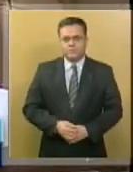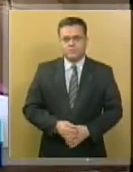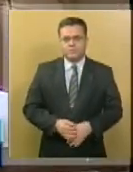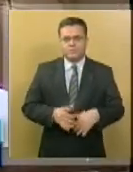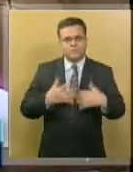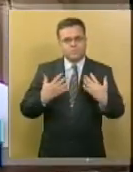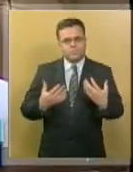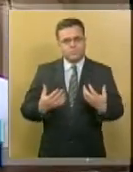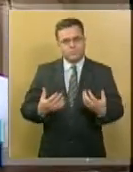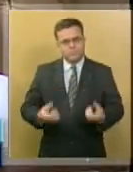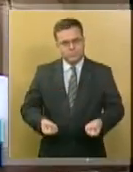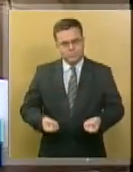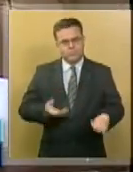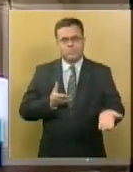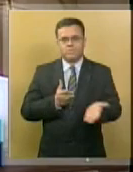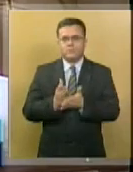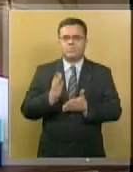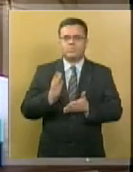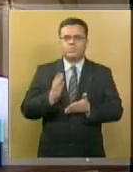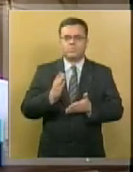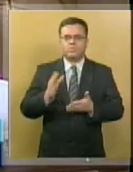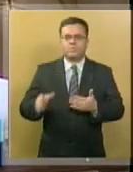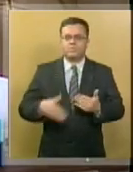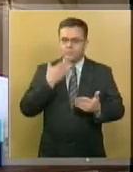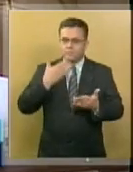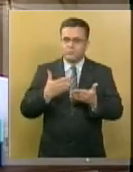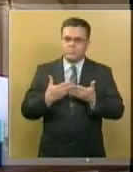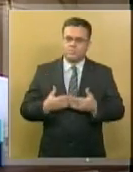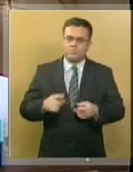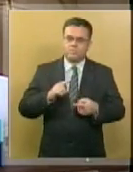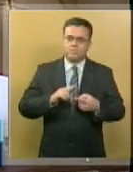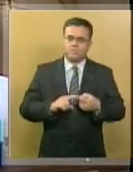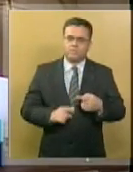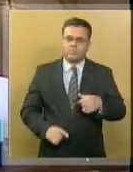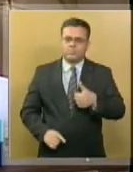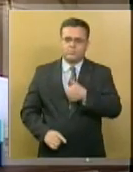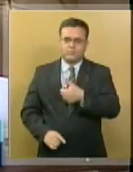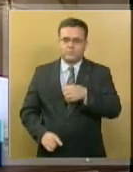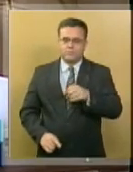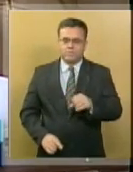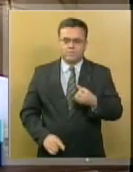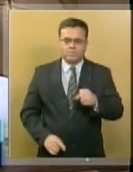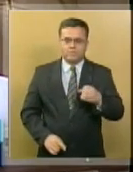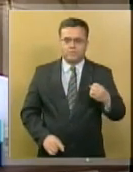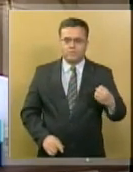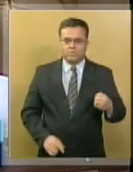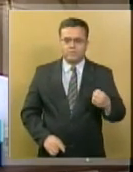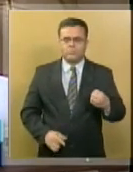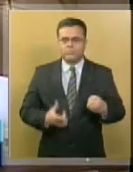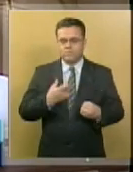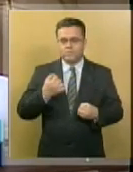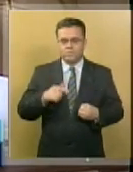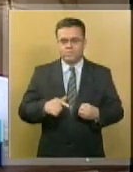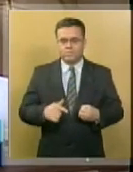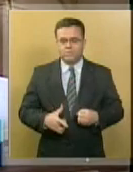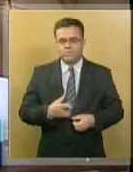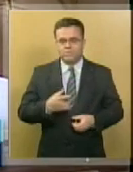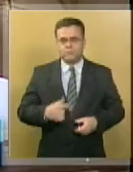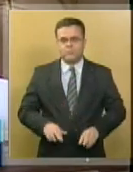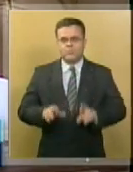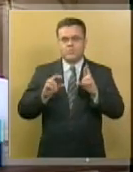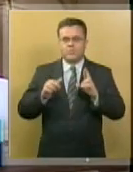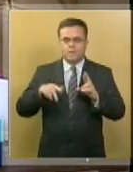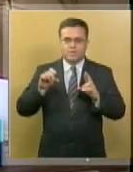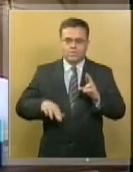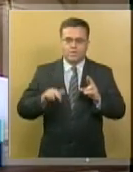Ainda no pequeno expediente foram aprovados. Requerimento de número 1108 de 2017, de autoria dos deputados Adelso Filho e Garibaldo